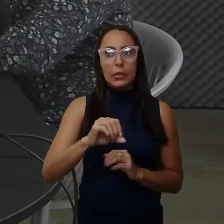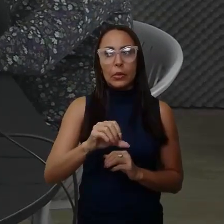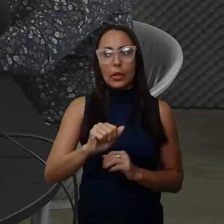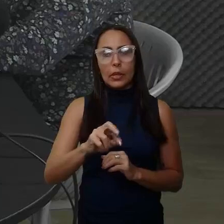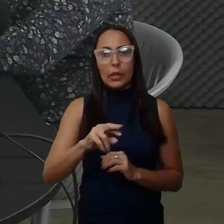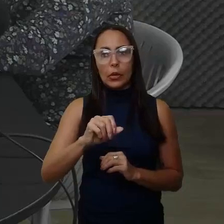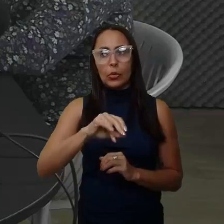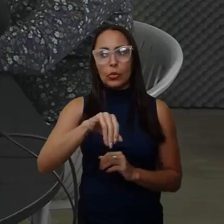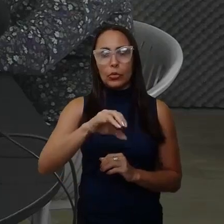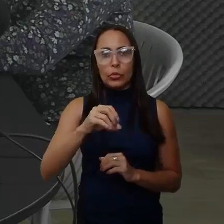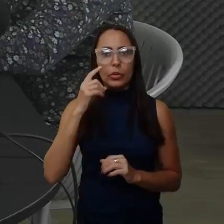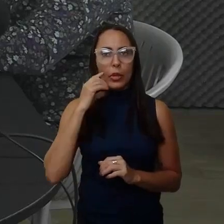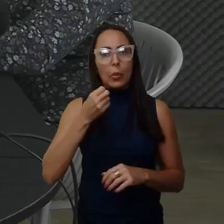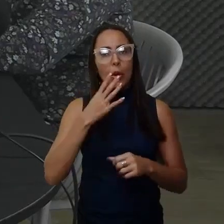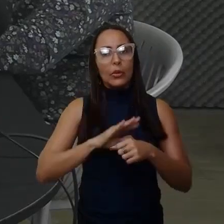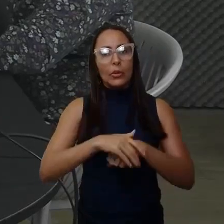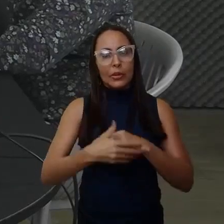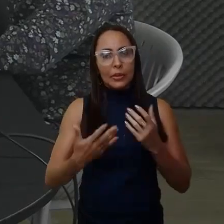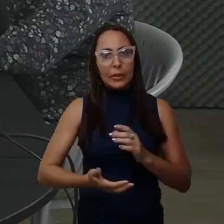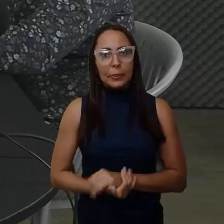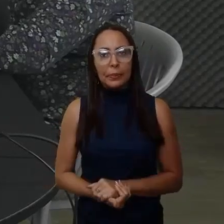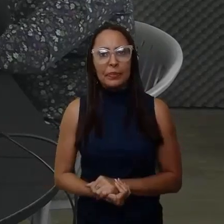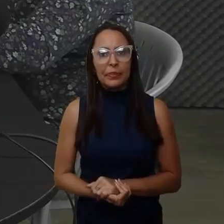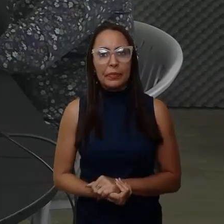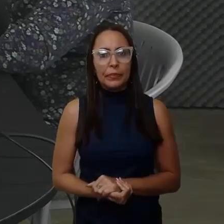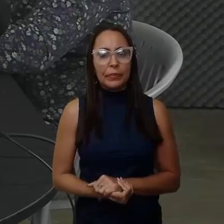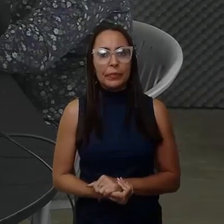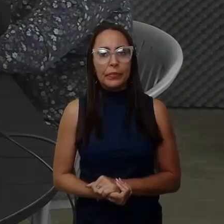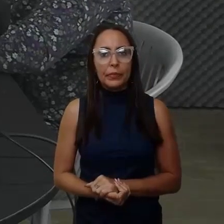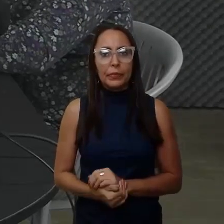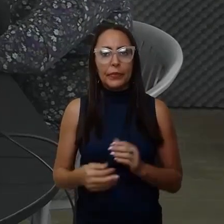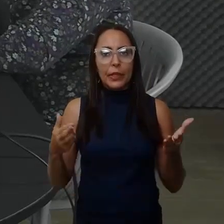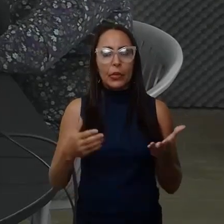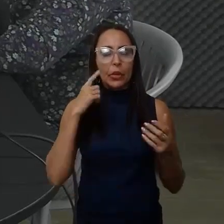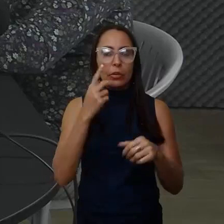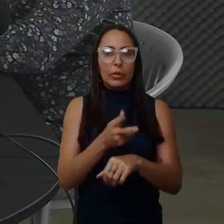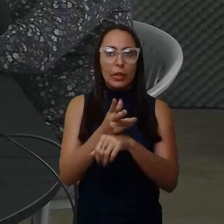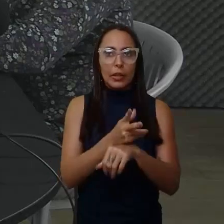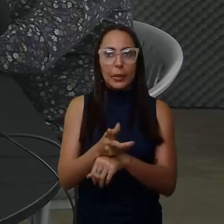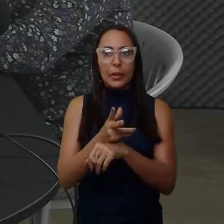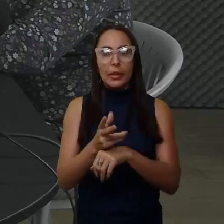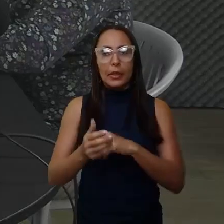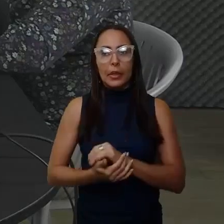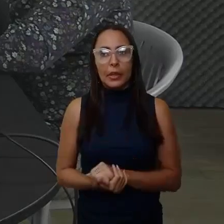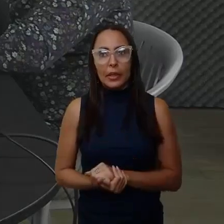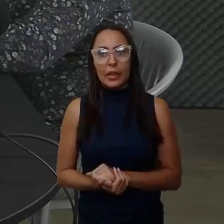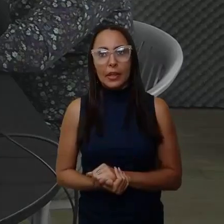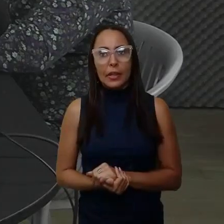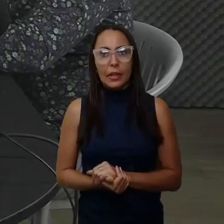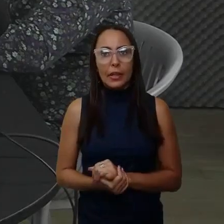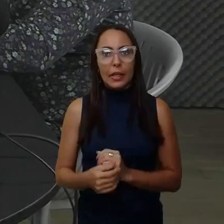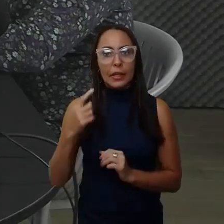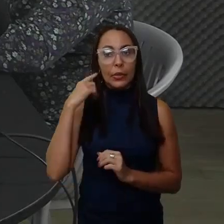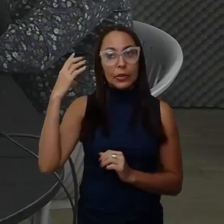eu não sei o quê. Boa noite, Marcelo. Pois é, os filmes, não sei o quê. Só que agora tem uma câmera. Né? Porque rádio agora tem a